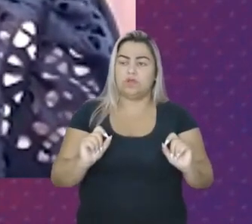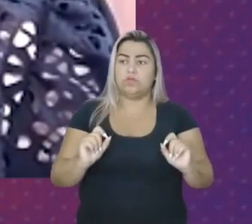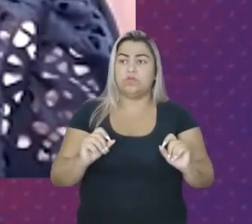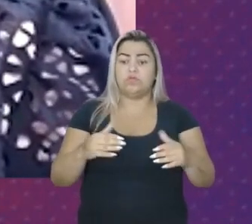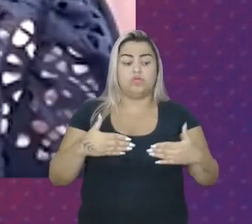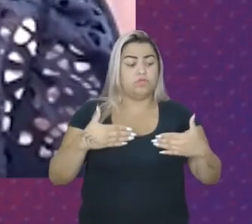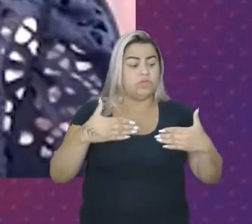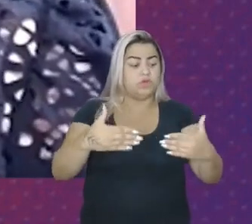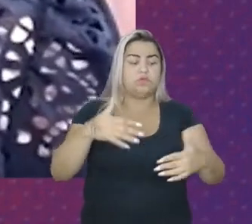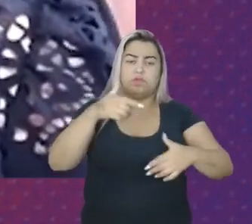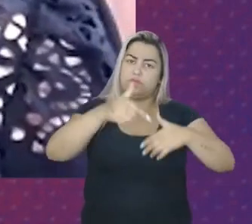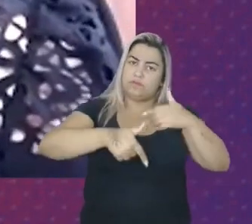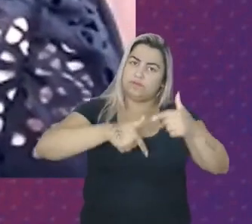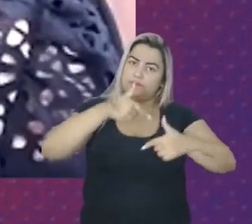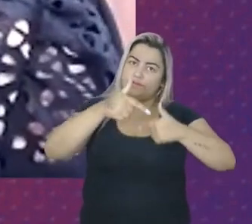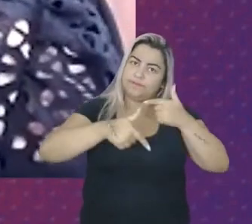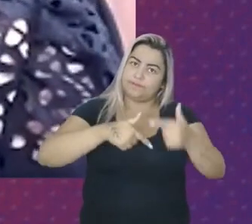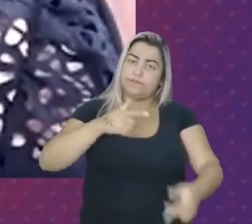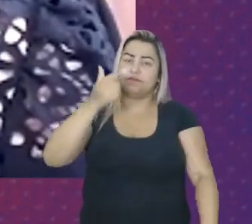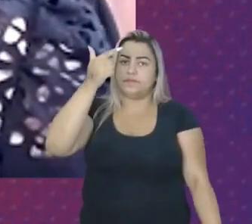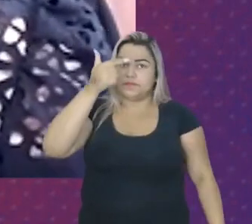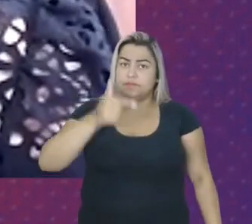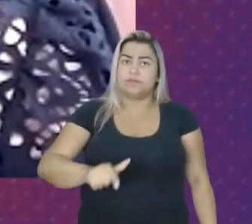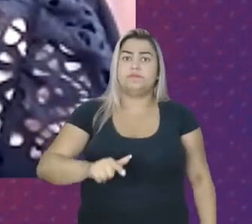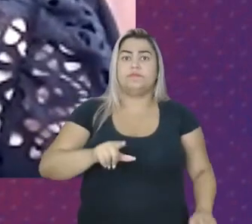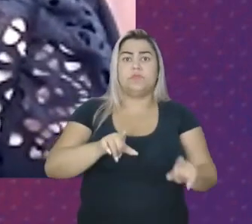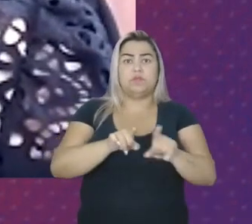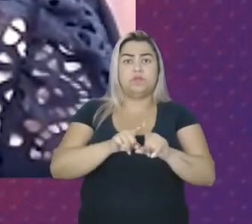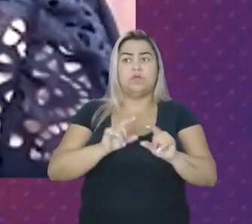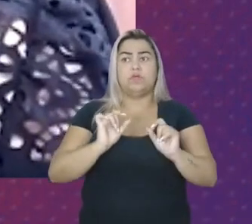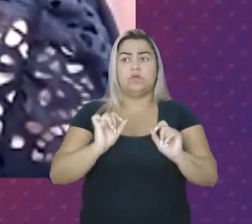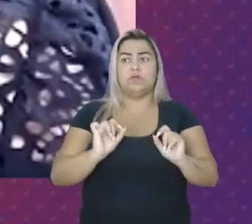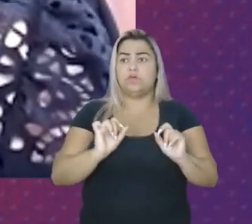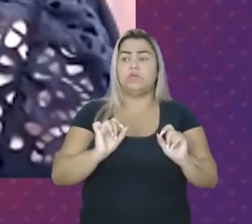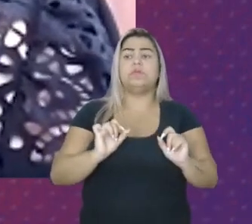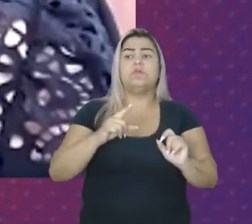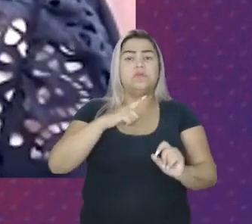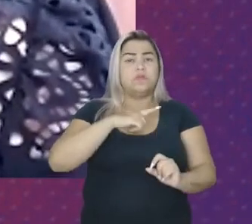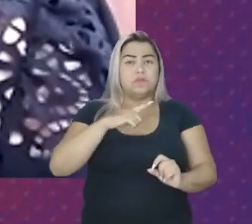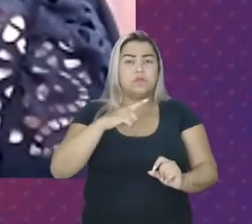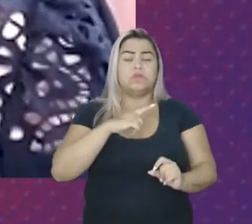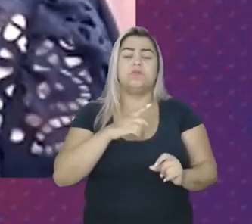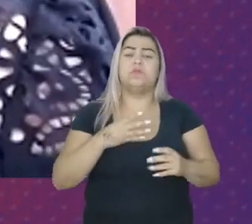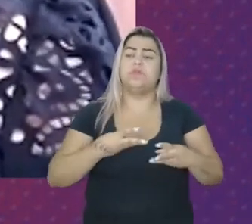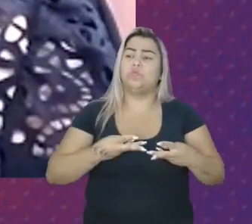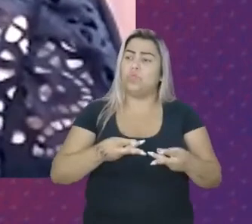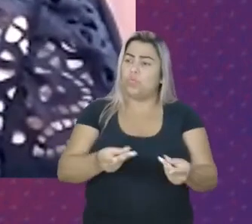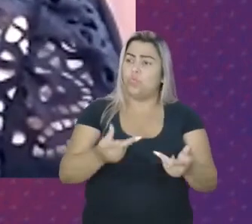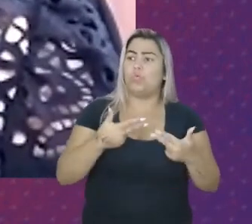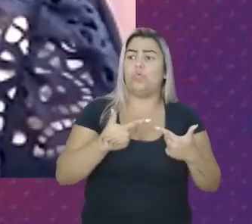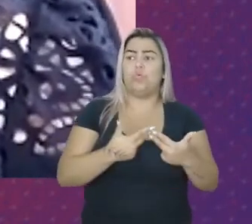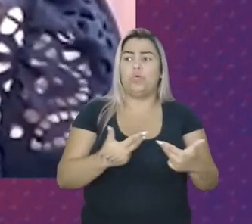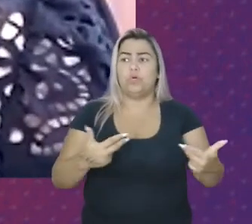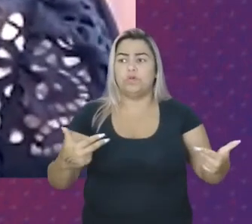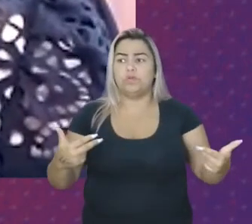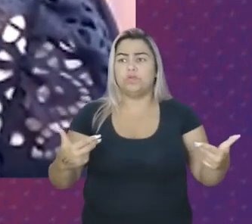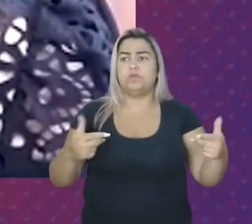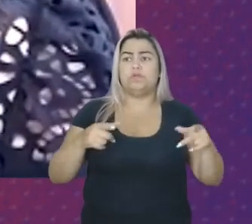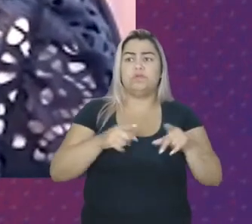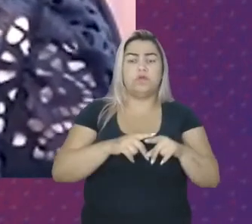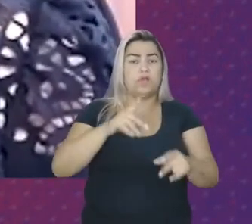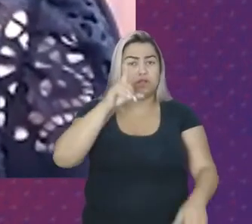Ministério do Trabalho, a gente percebe que o buraco é mais embaixo. Ainda tem muita coisa, cada dia um